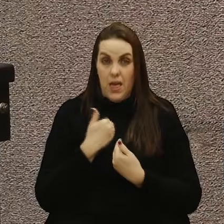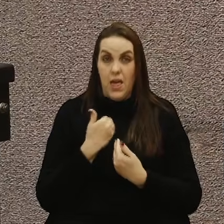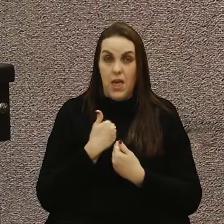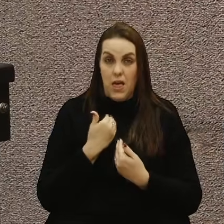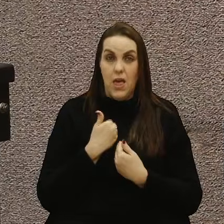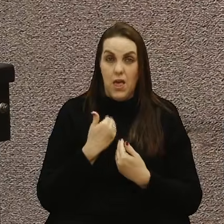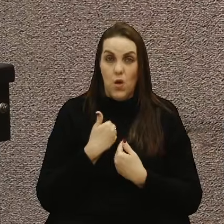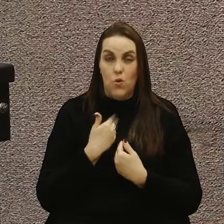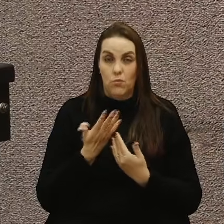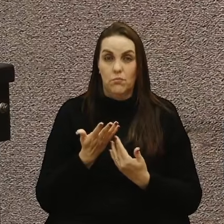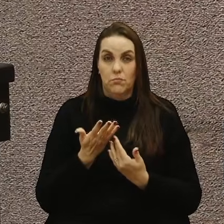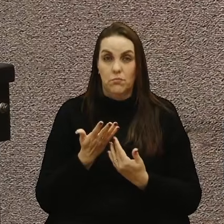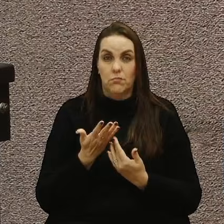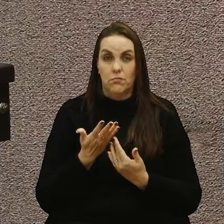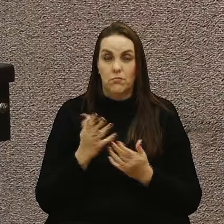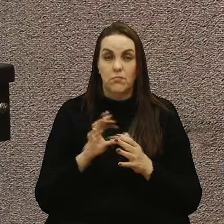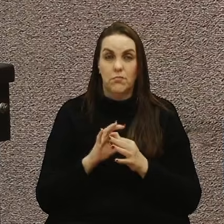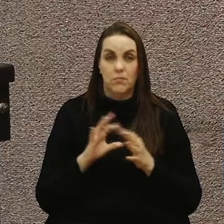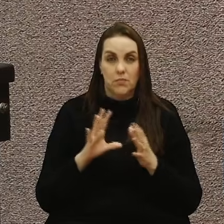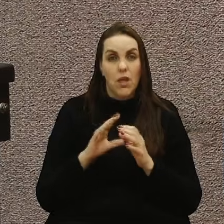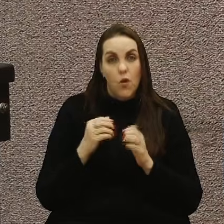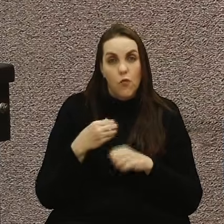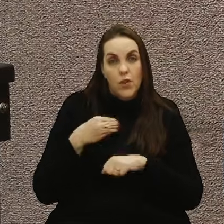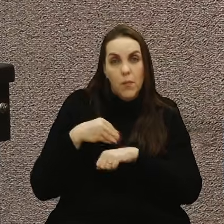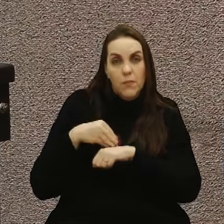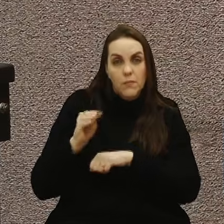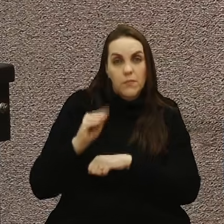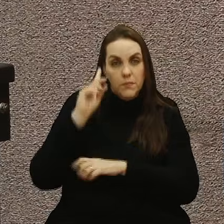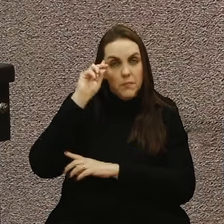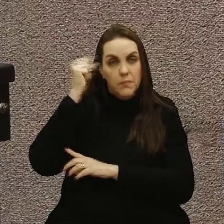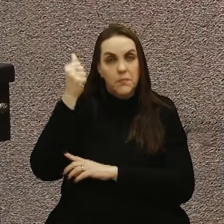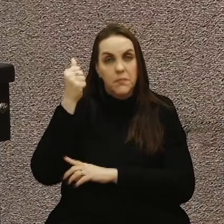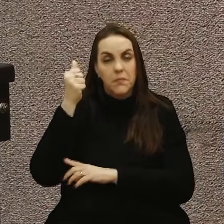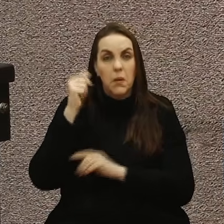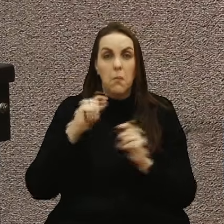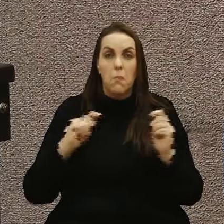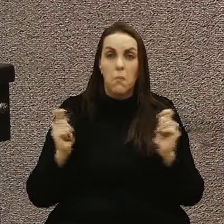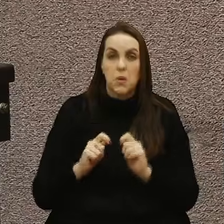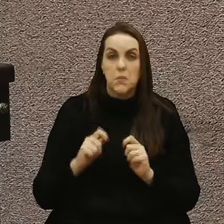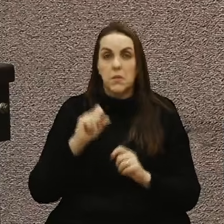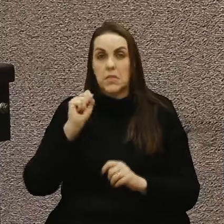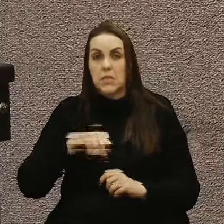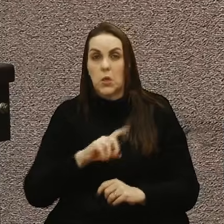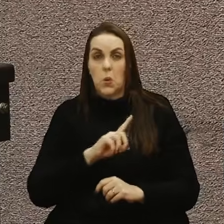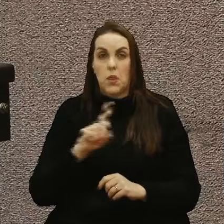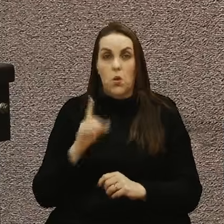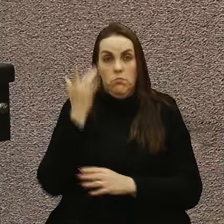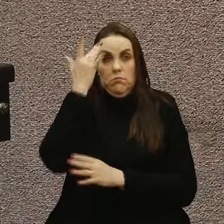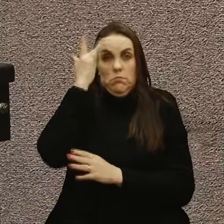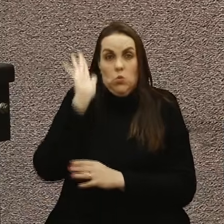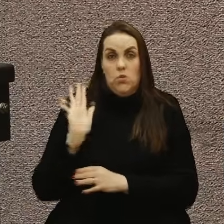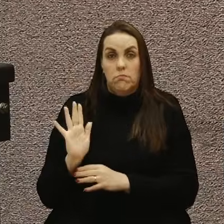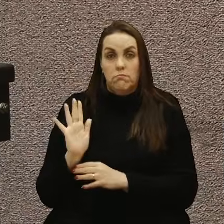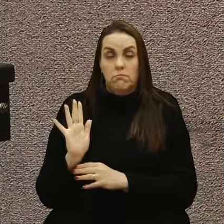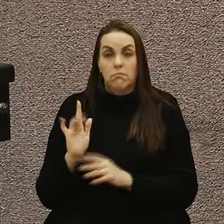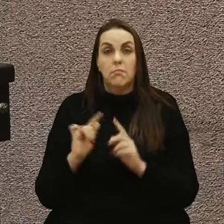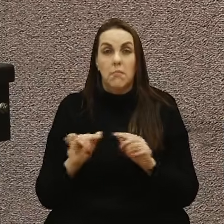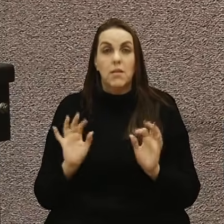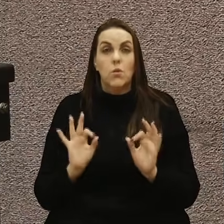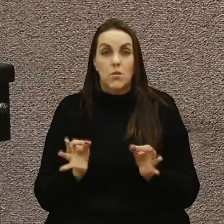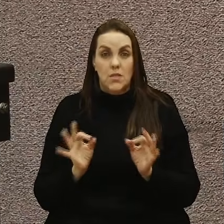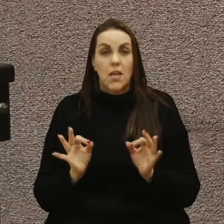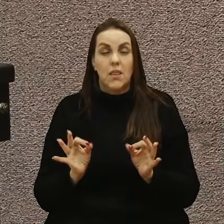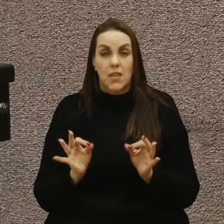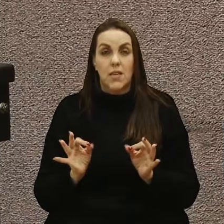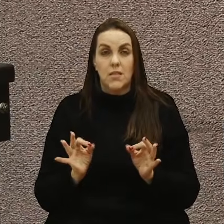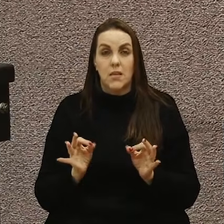Eu deixaria aqui até uma ideia, se ela é possível ou ela não é, não sei, mas tenho certeza que não